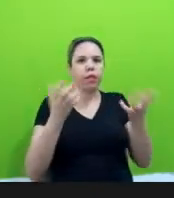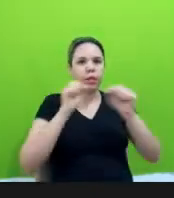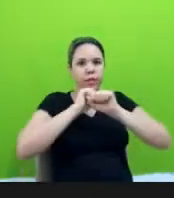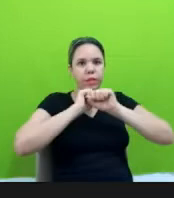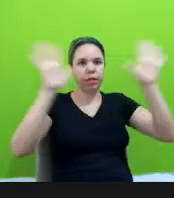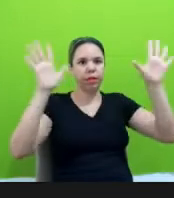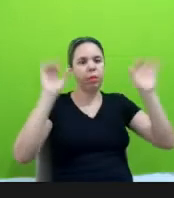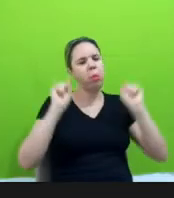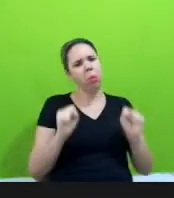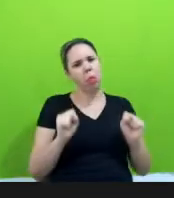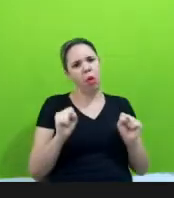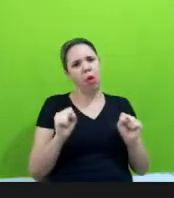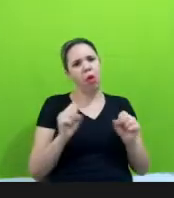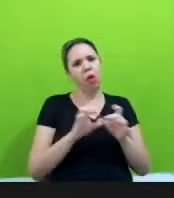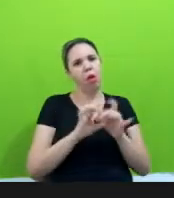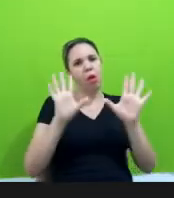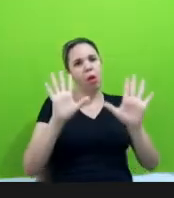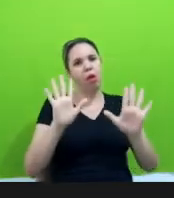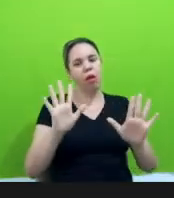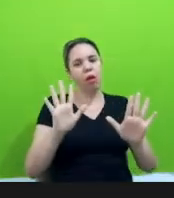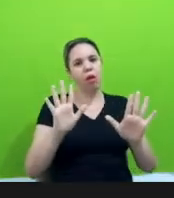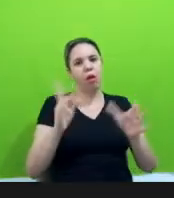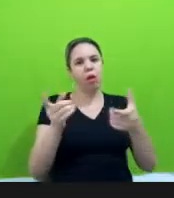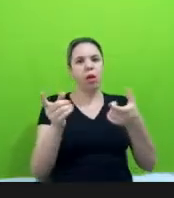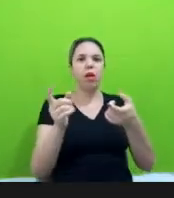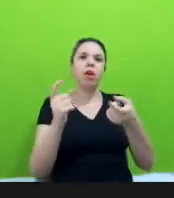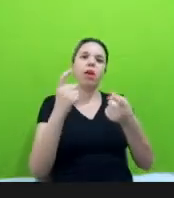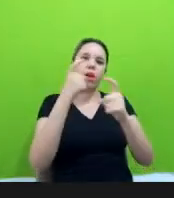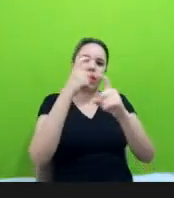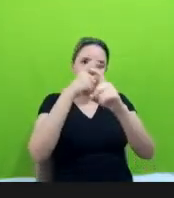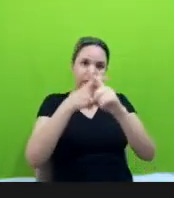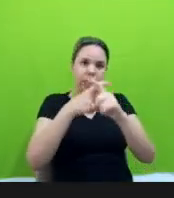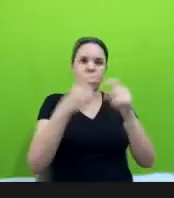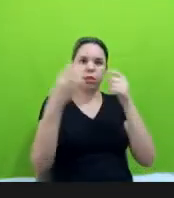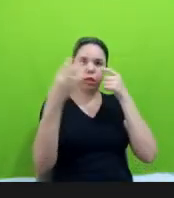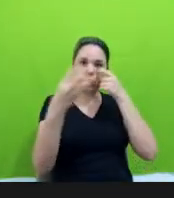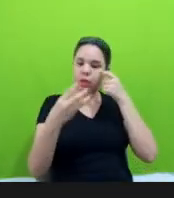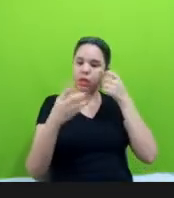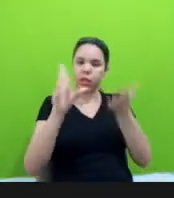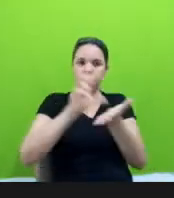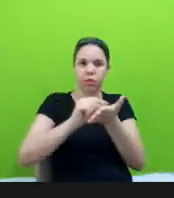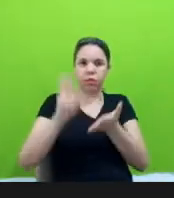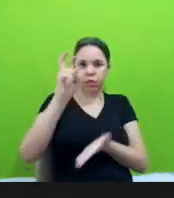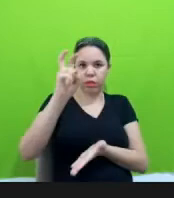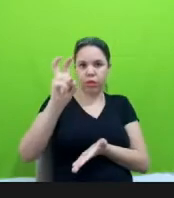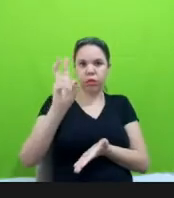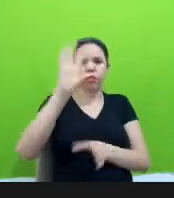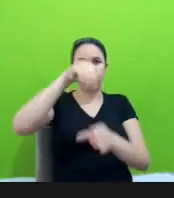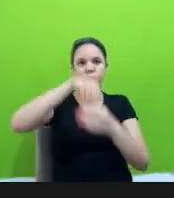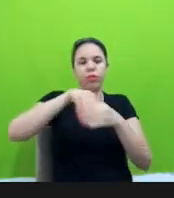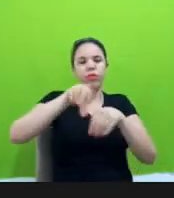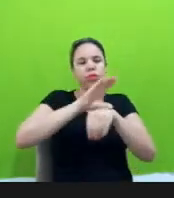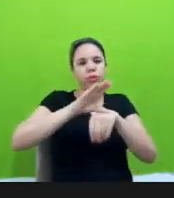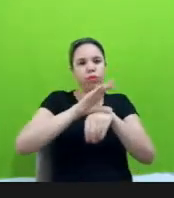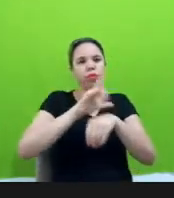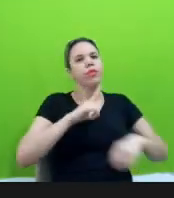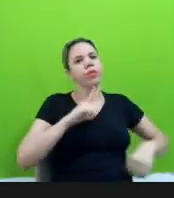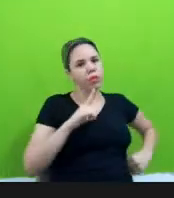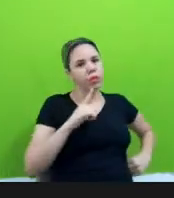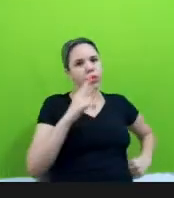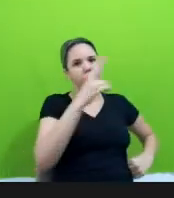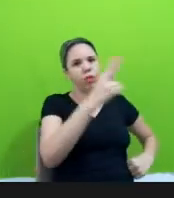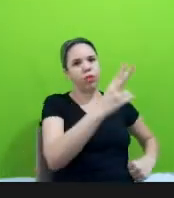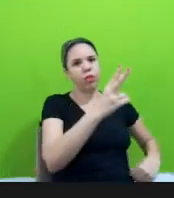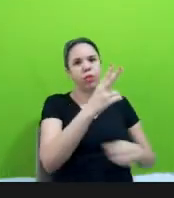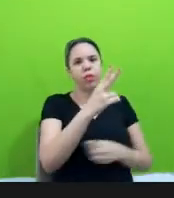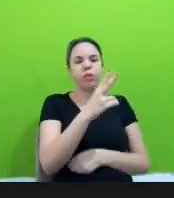ser transparente, porque o inciso 33 do artigo 5º já prevê isso desde a Constituinte. Então, tem a Constituição 2000, então vamos